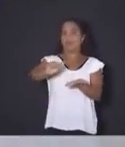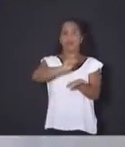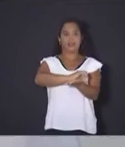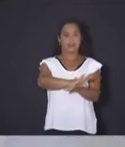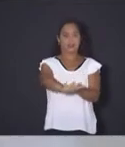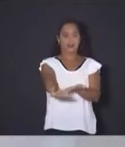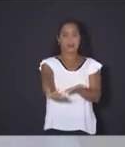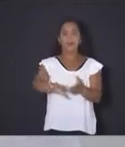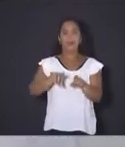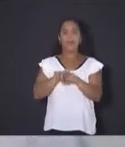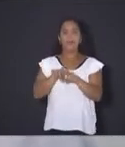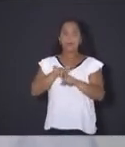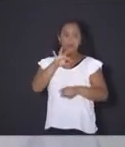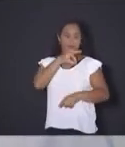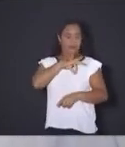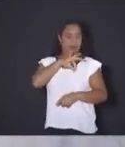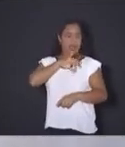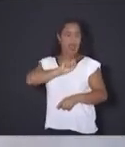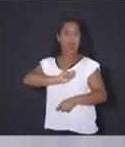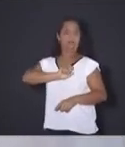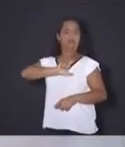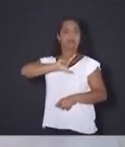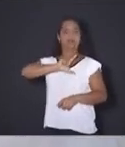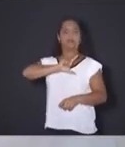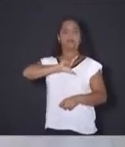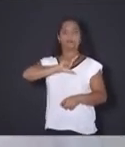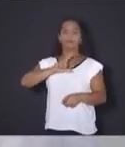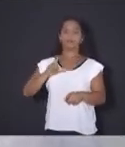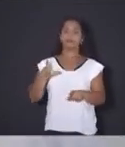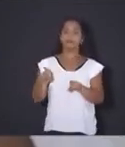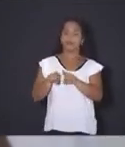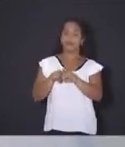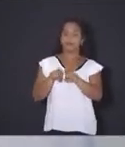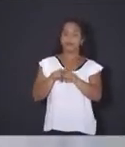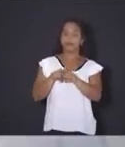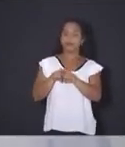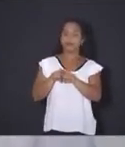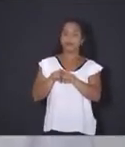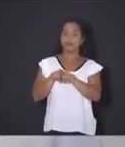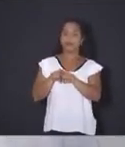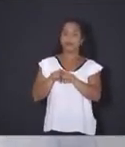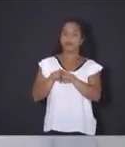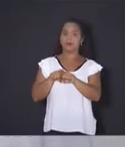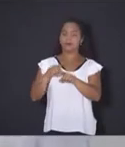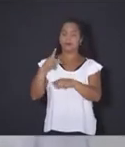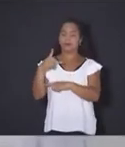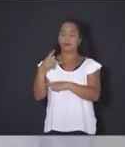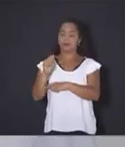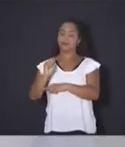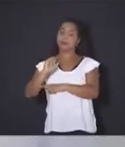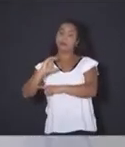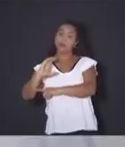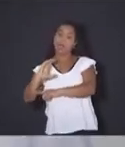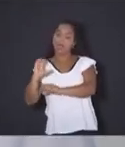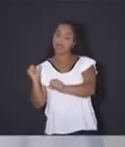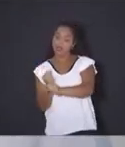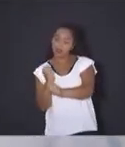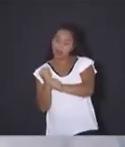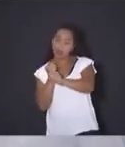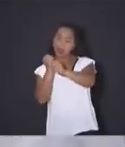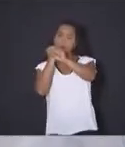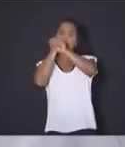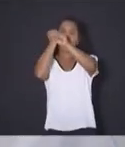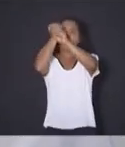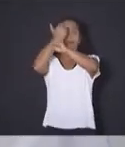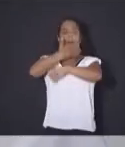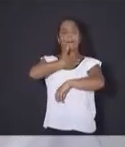aumentar o salário mínimo é uma política de aumentar a ação do pac com as novas obras para